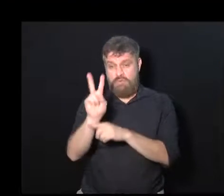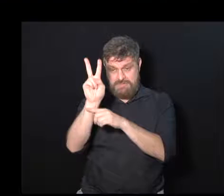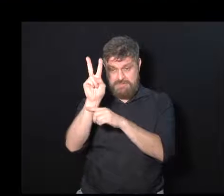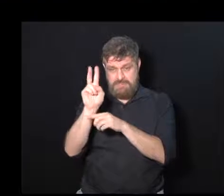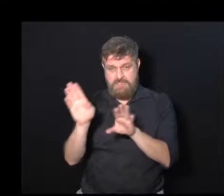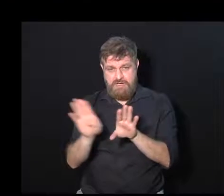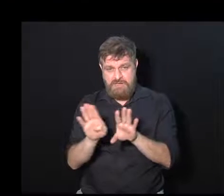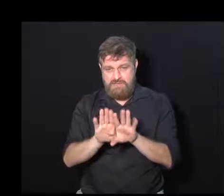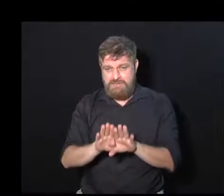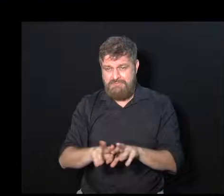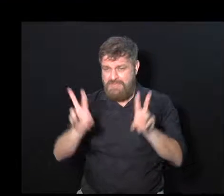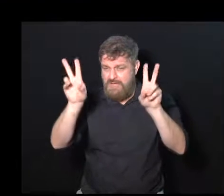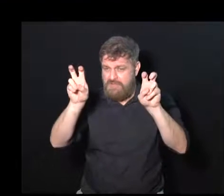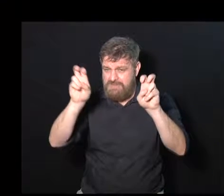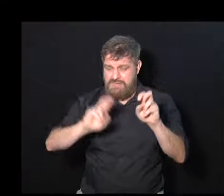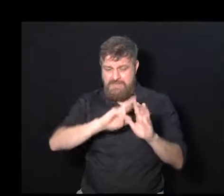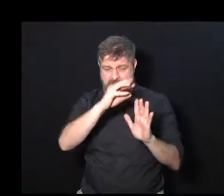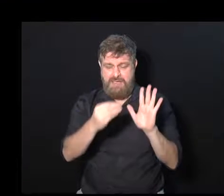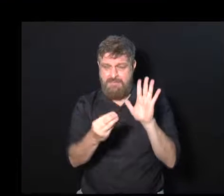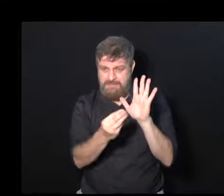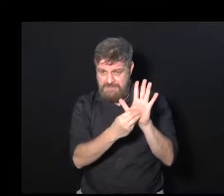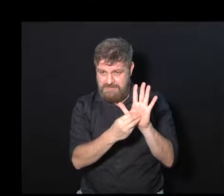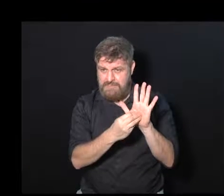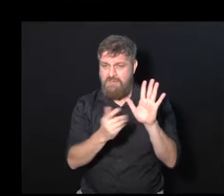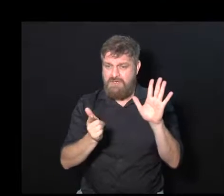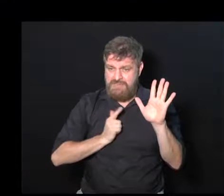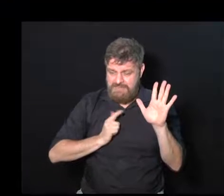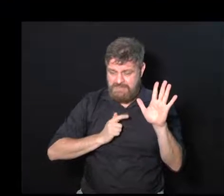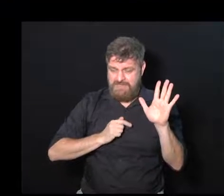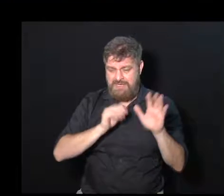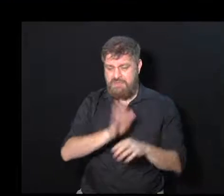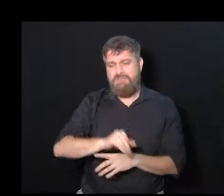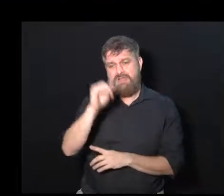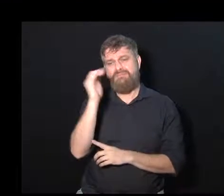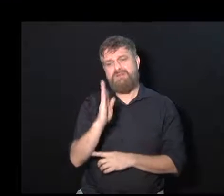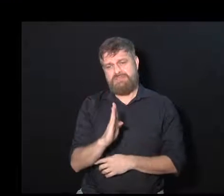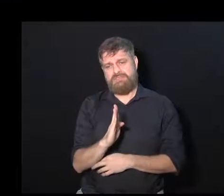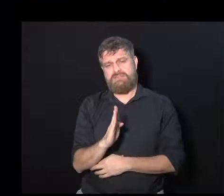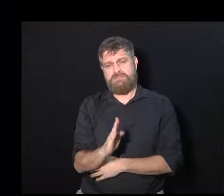valorizar toda essa questão ambiental que a gente tem aqui no Brasil.